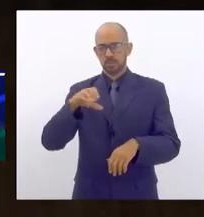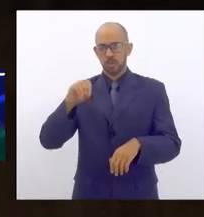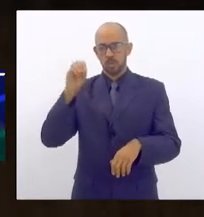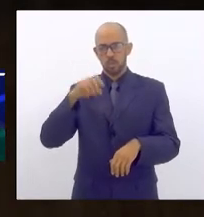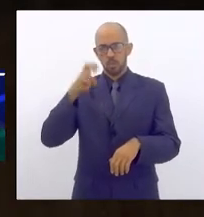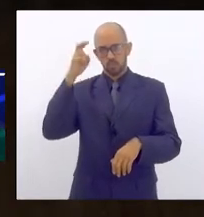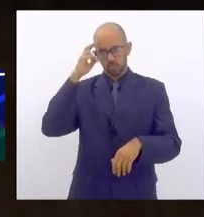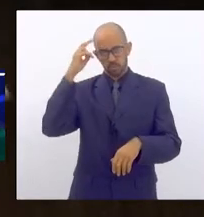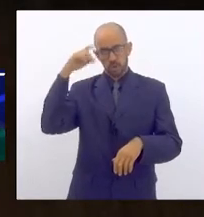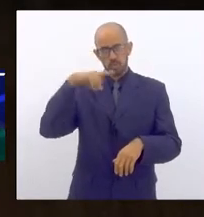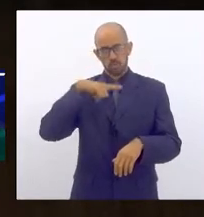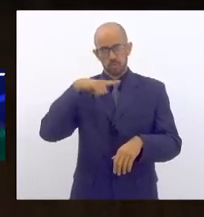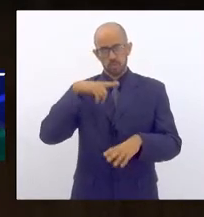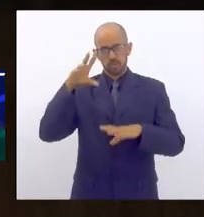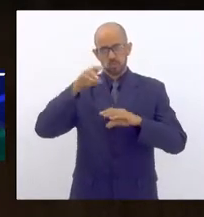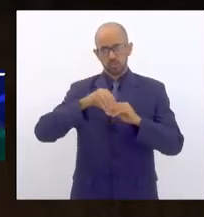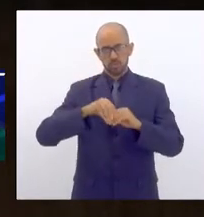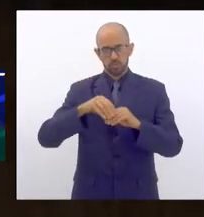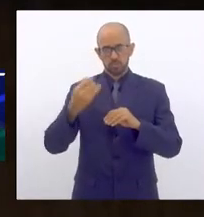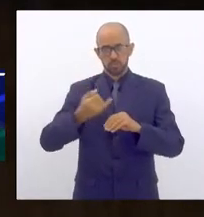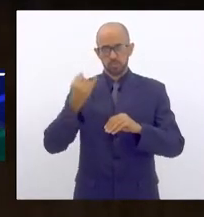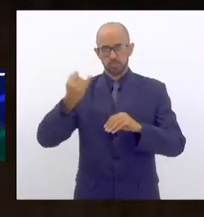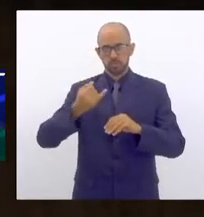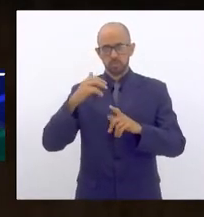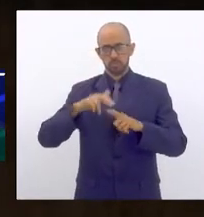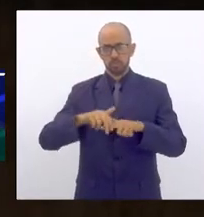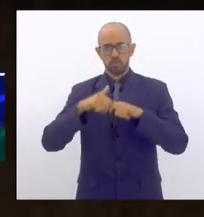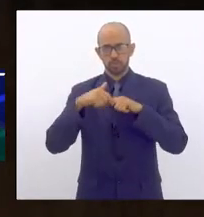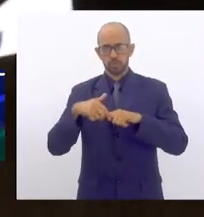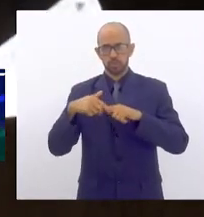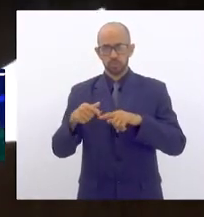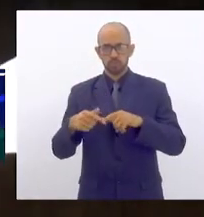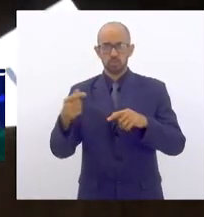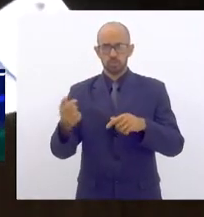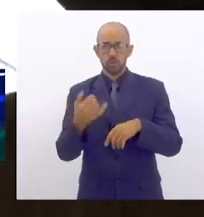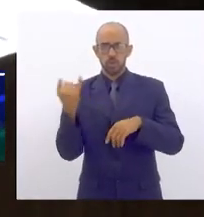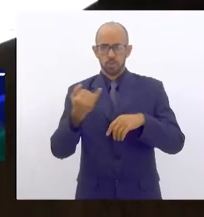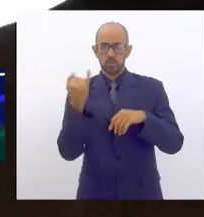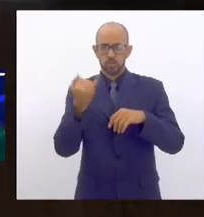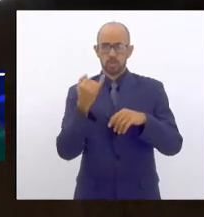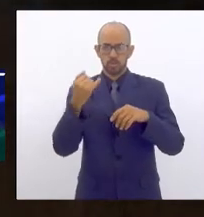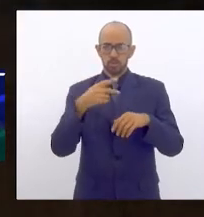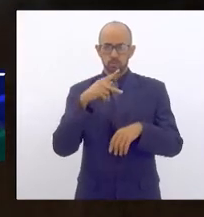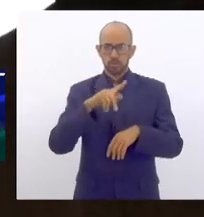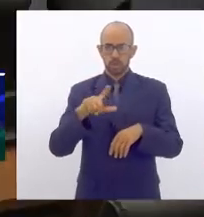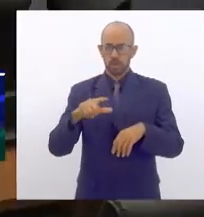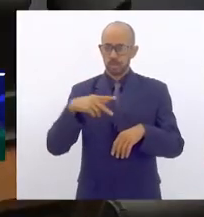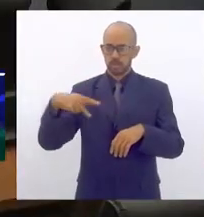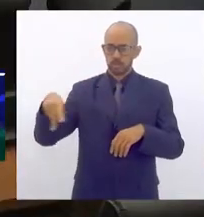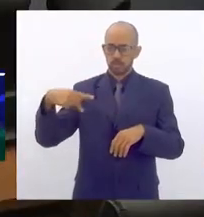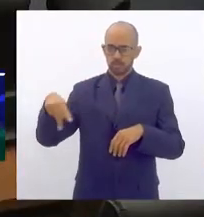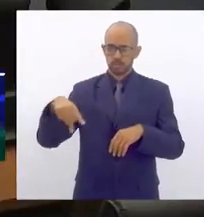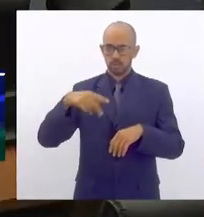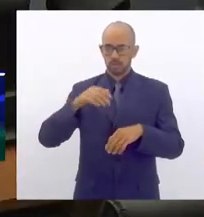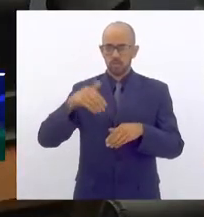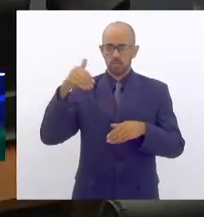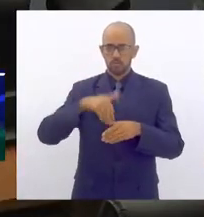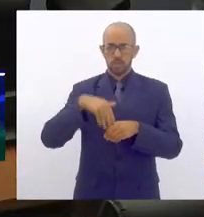contribuição importante e, portanto, é meritório o projeto apresentado por Vossa Excelência. O parecer